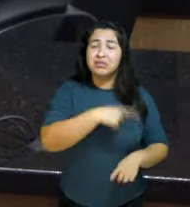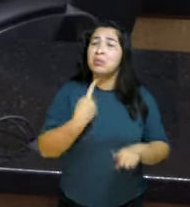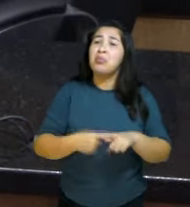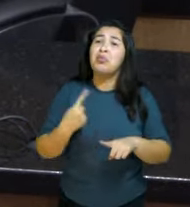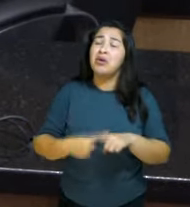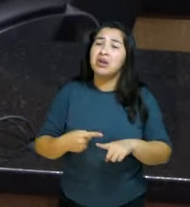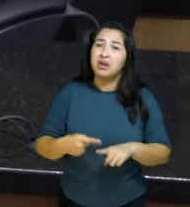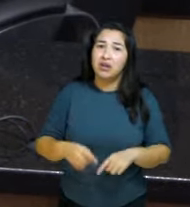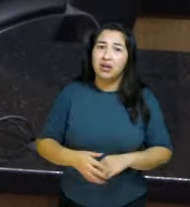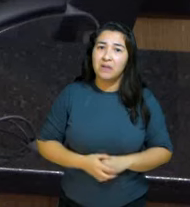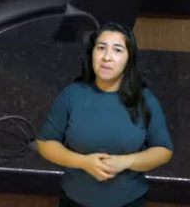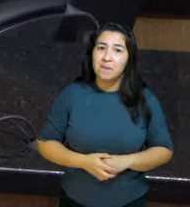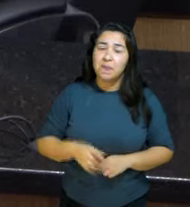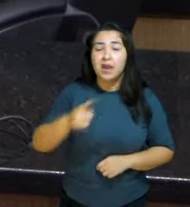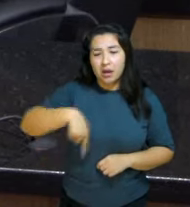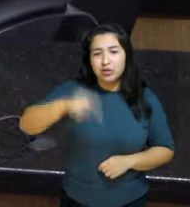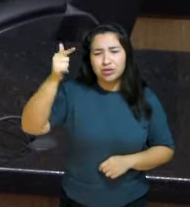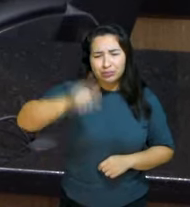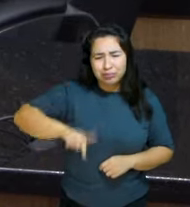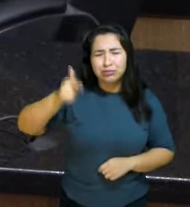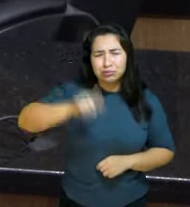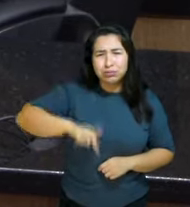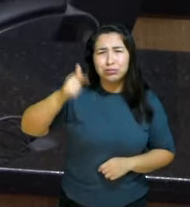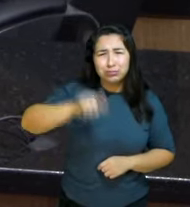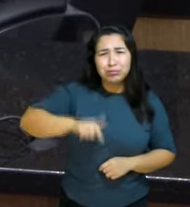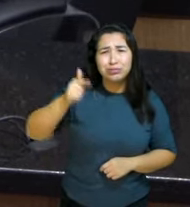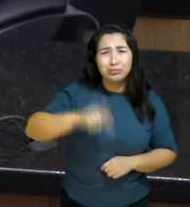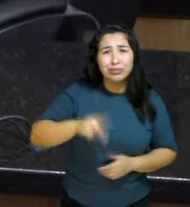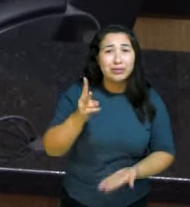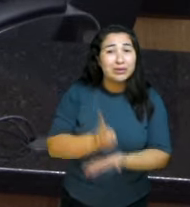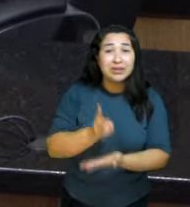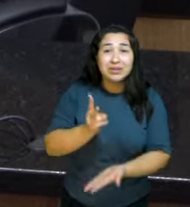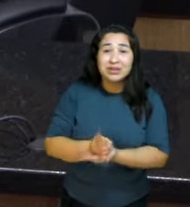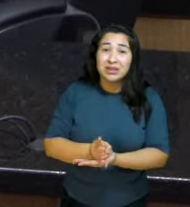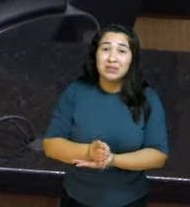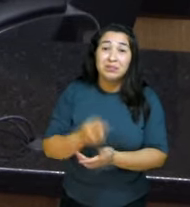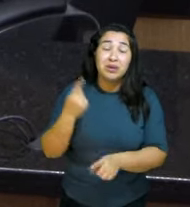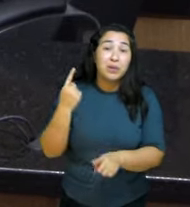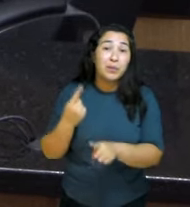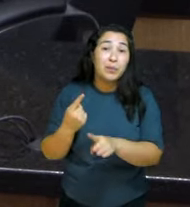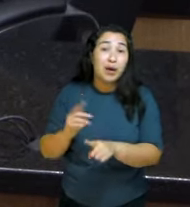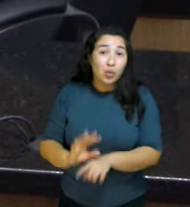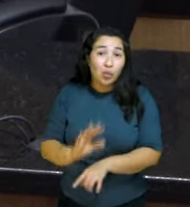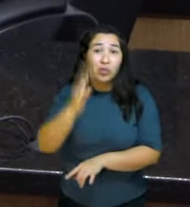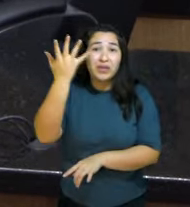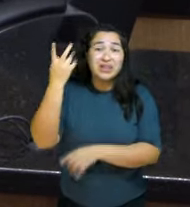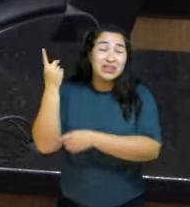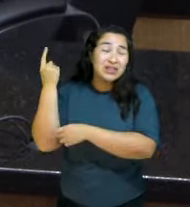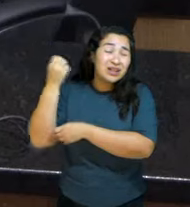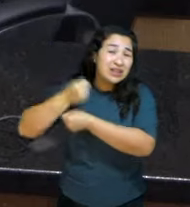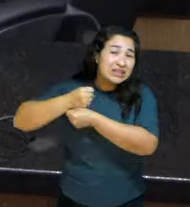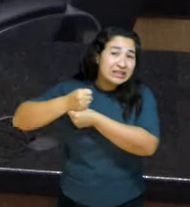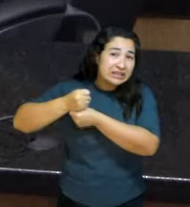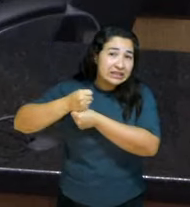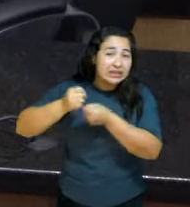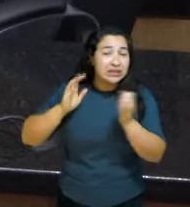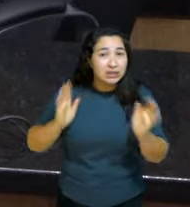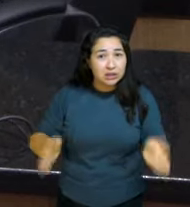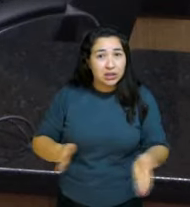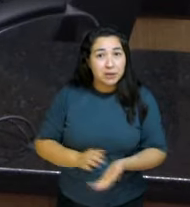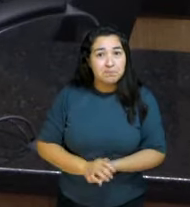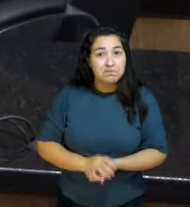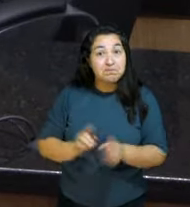somos repetitivos, presidente, em relação a algumas situações que vêm acontecendo há muitos anos. Mas faço aqui um